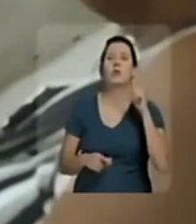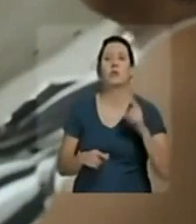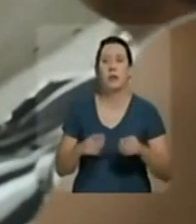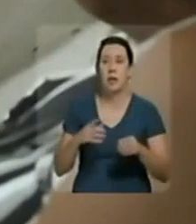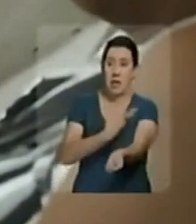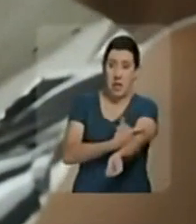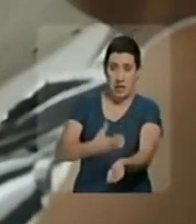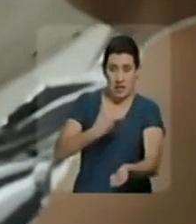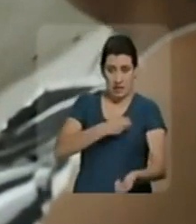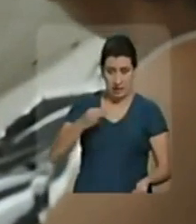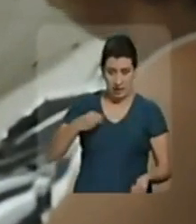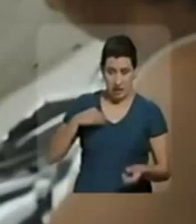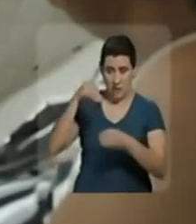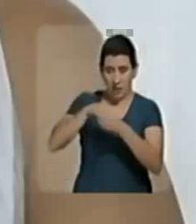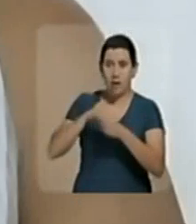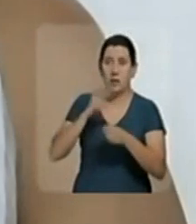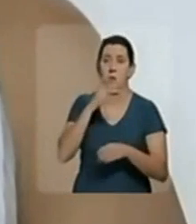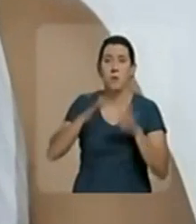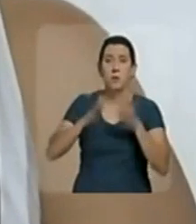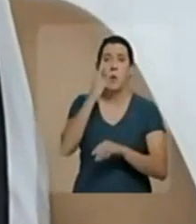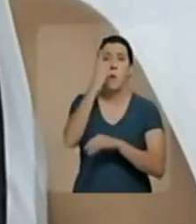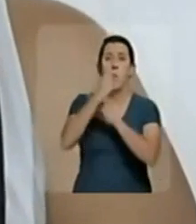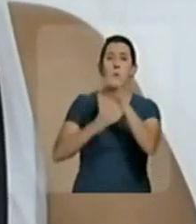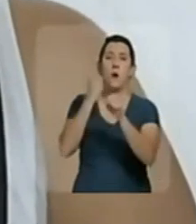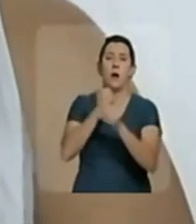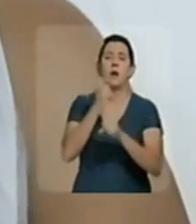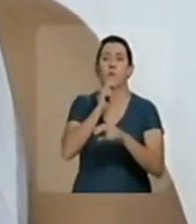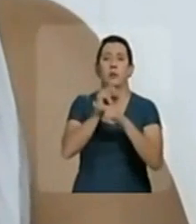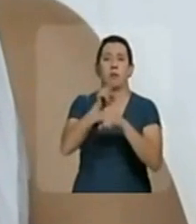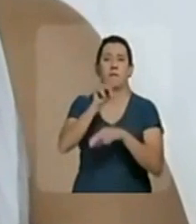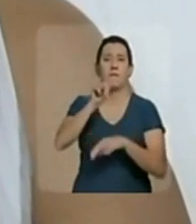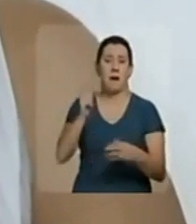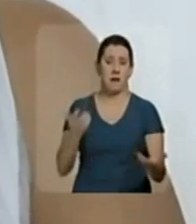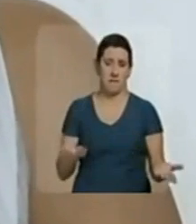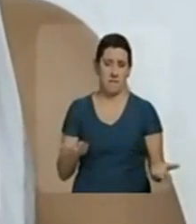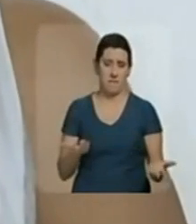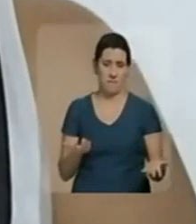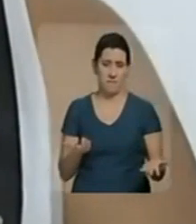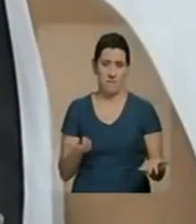Há exames para ser feito no ambulatório que se demora um ano para chegar à vaga.